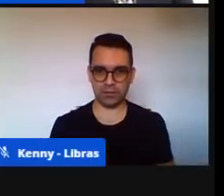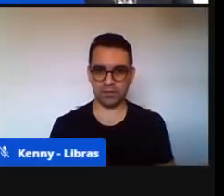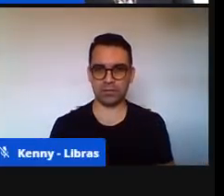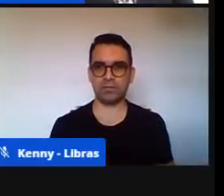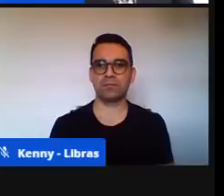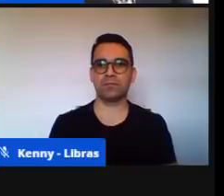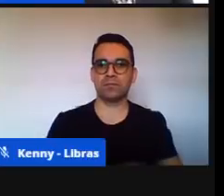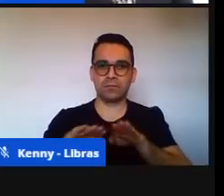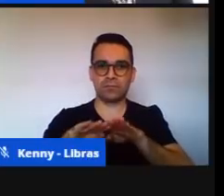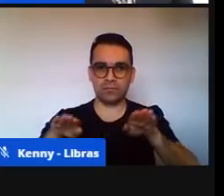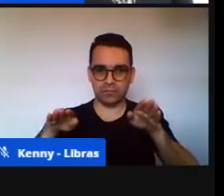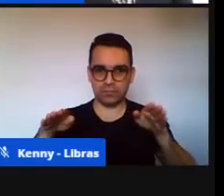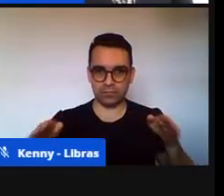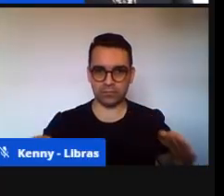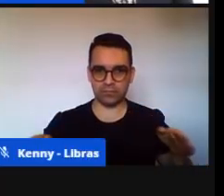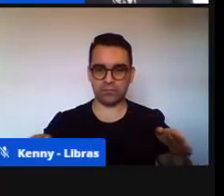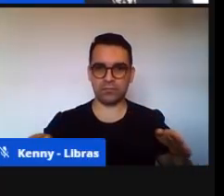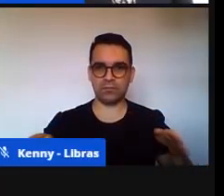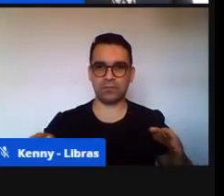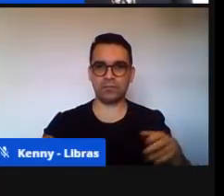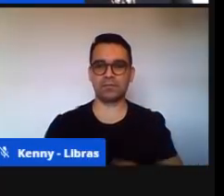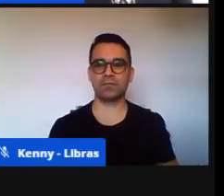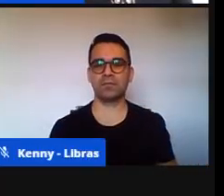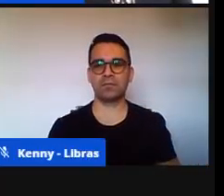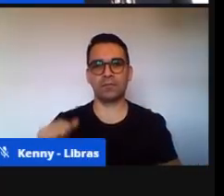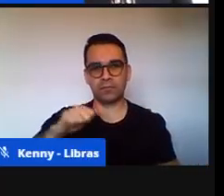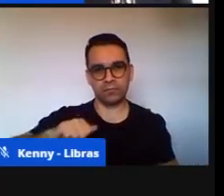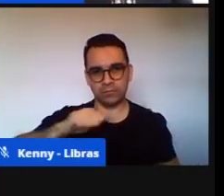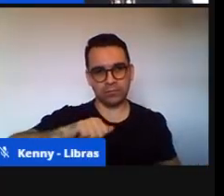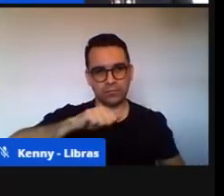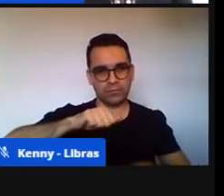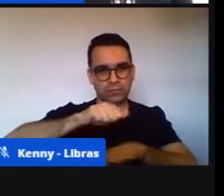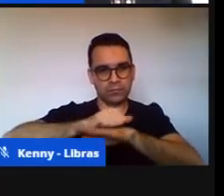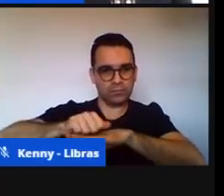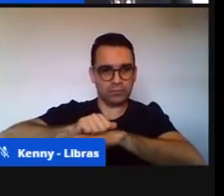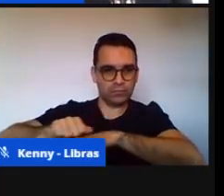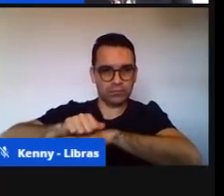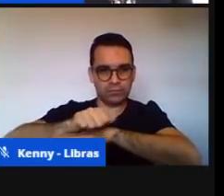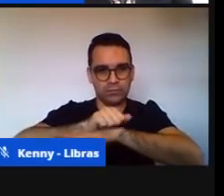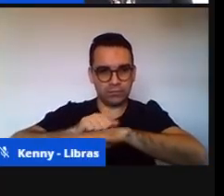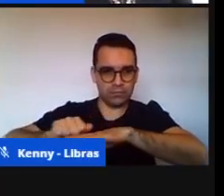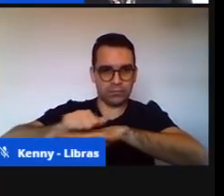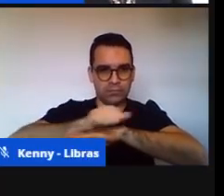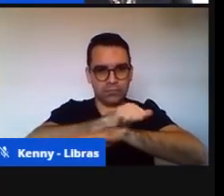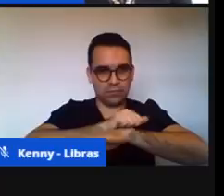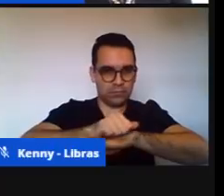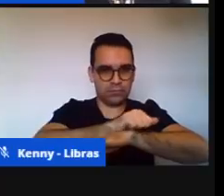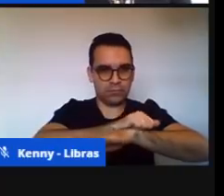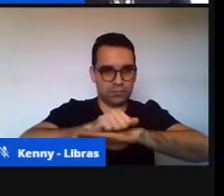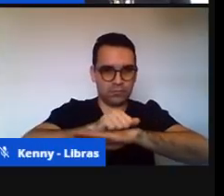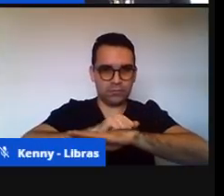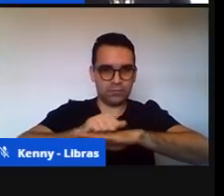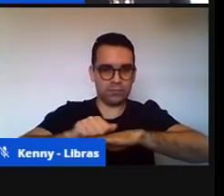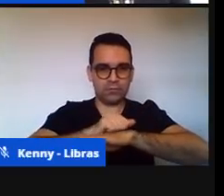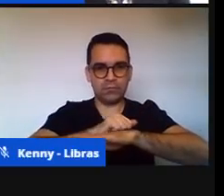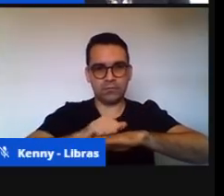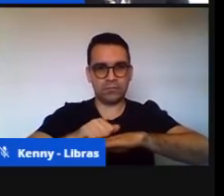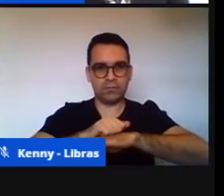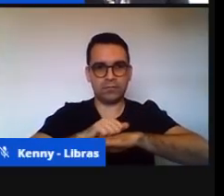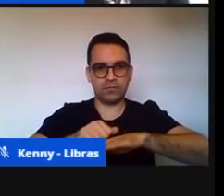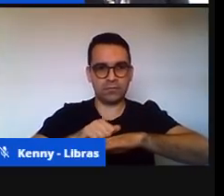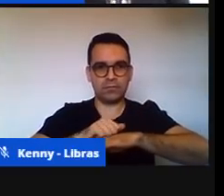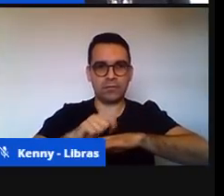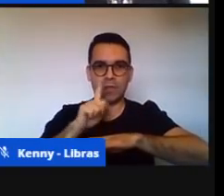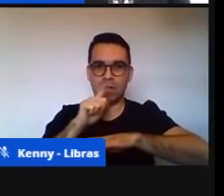Logo depois que esse equipamento, esse utensílio, esse alimento estiver seco, a gente vai borrifar a solução